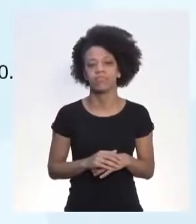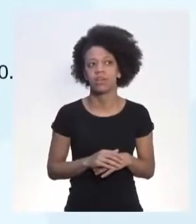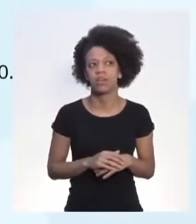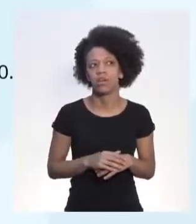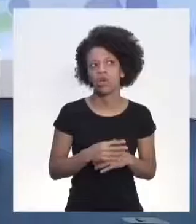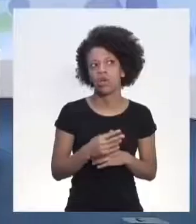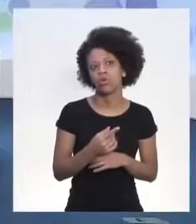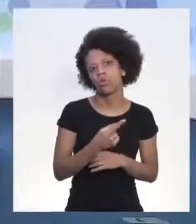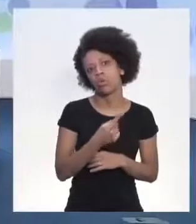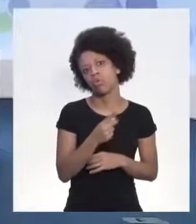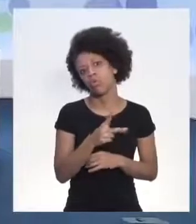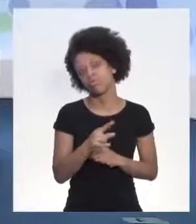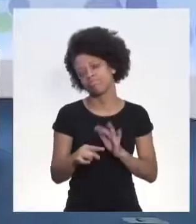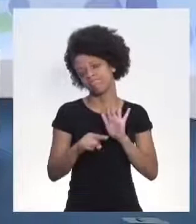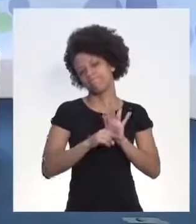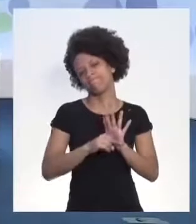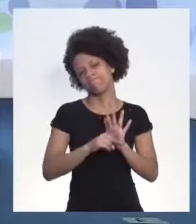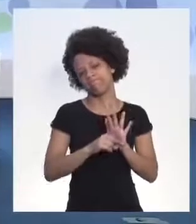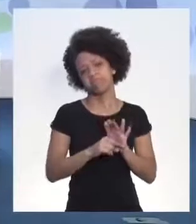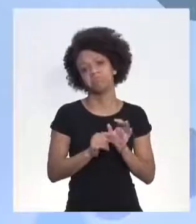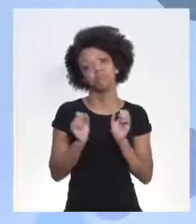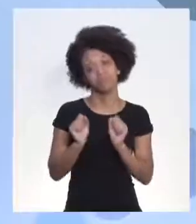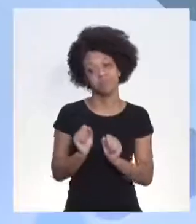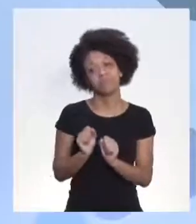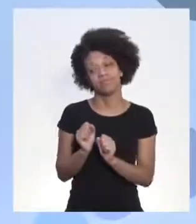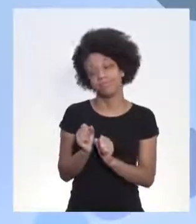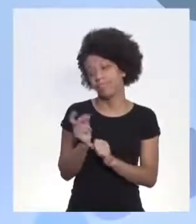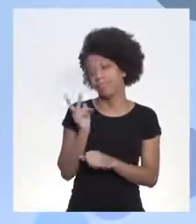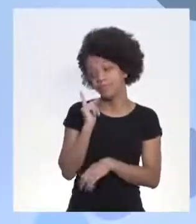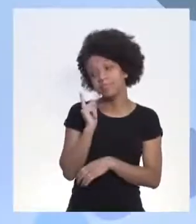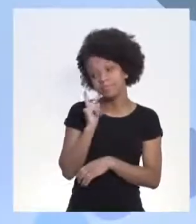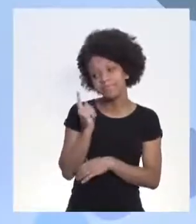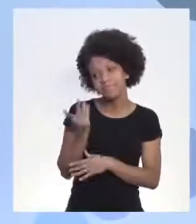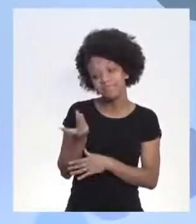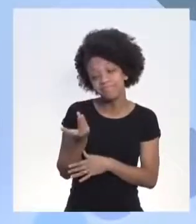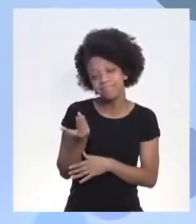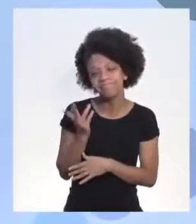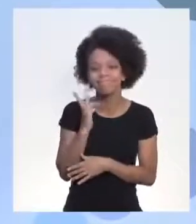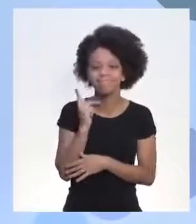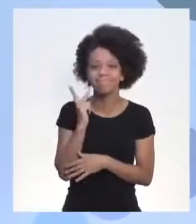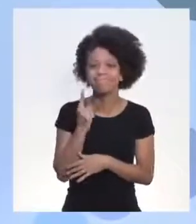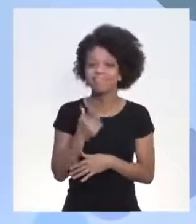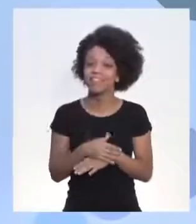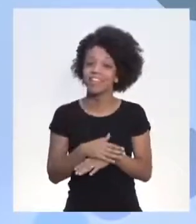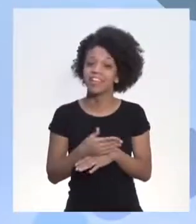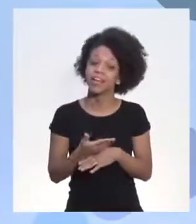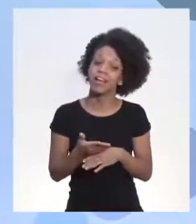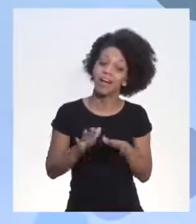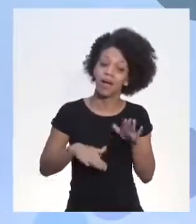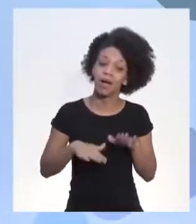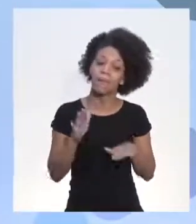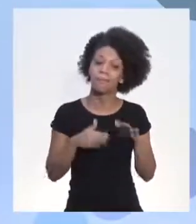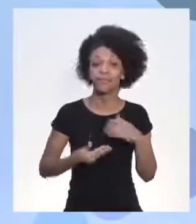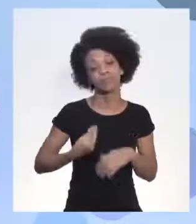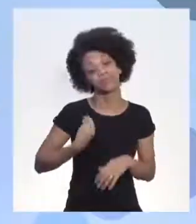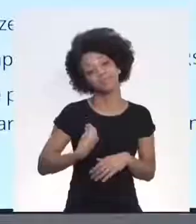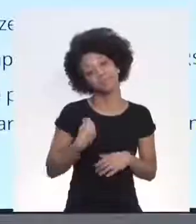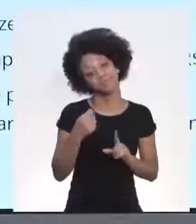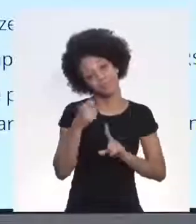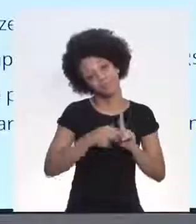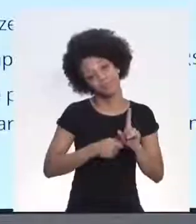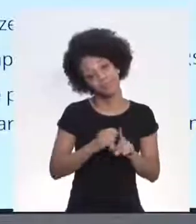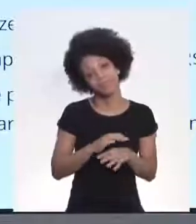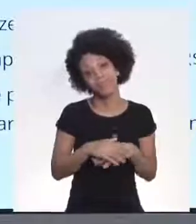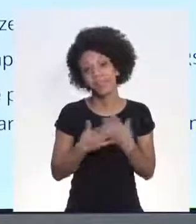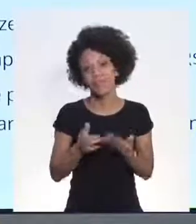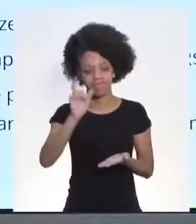12 negativo. Pode, bastante, né? É comum, né? Vamos dizer assim, em determinadas situações aí do mês, né? Quando você